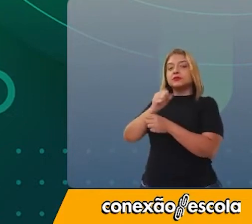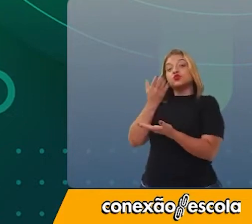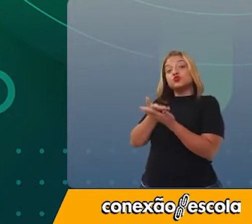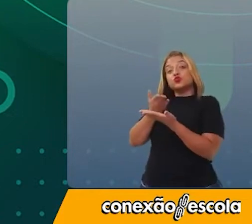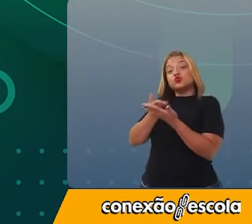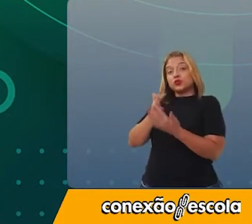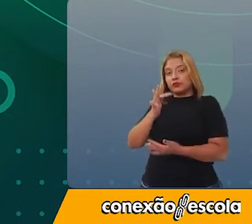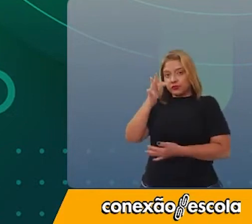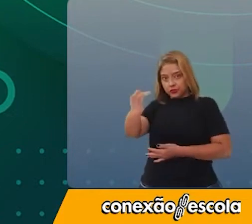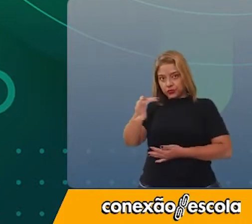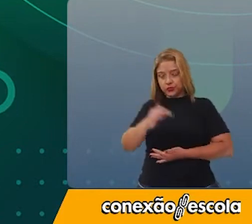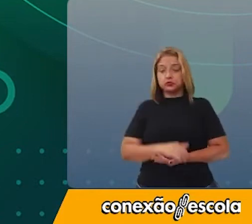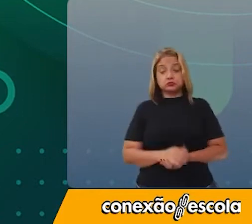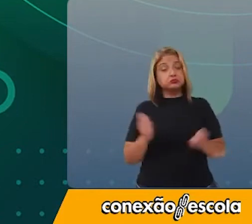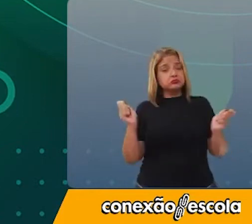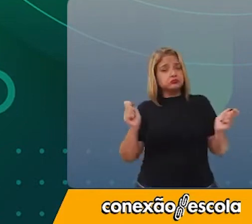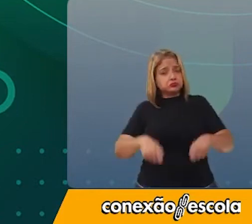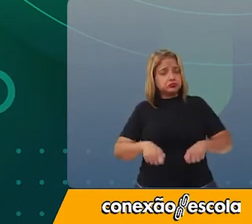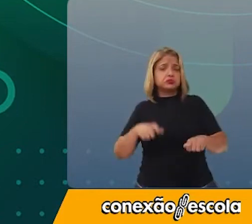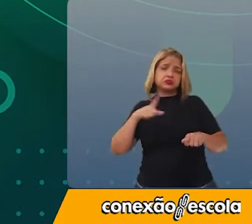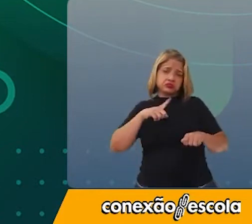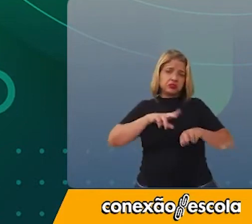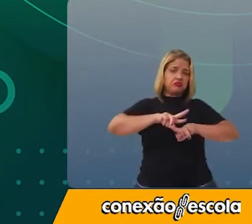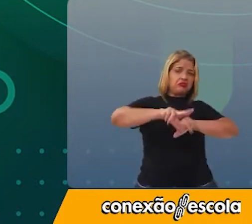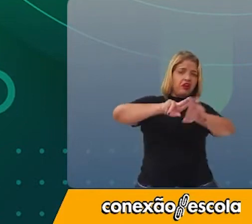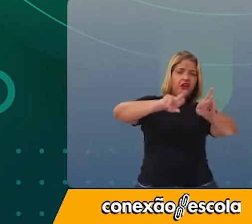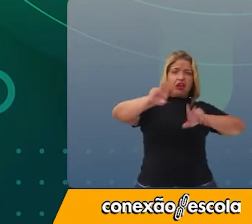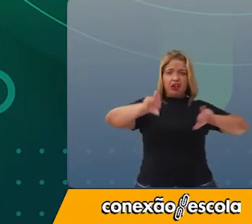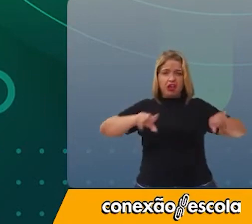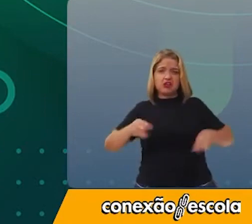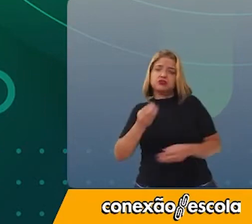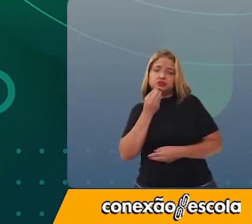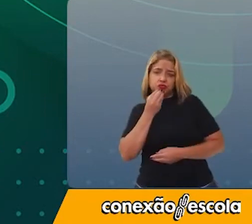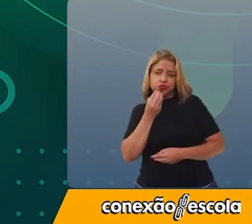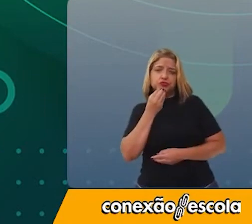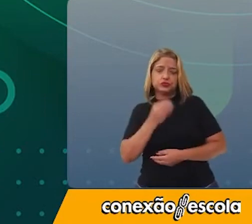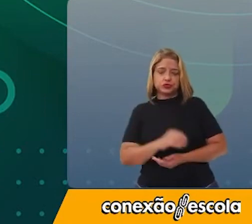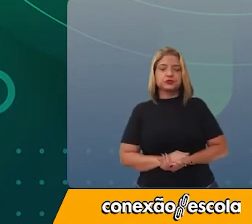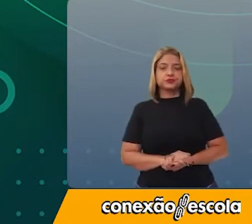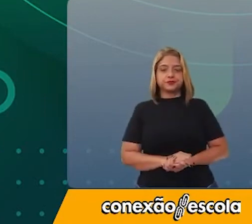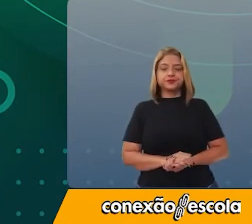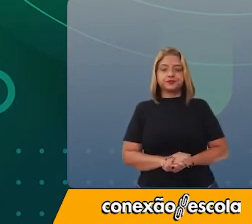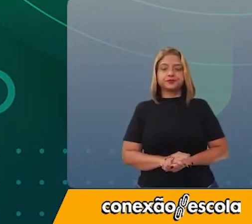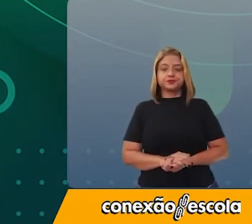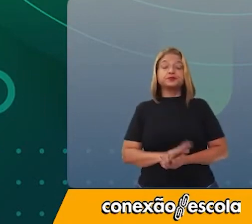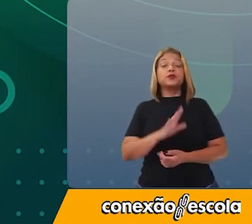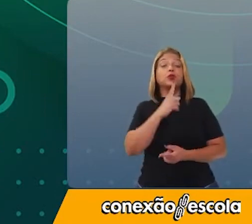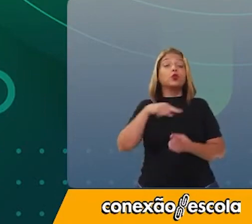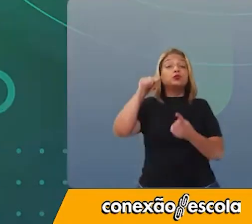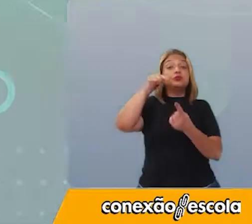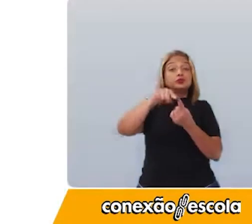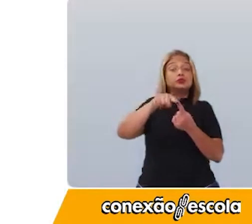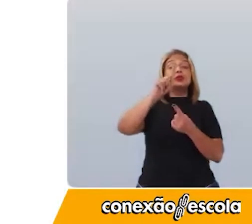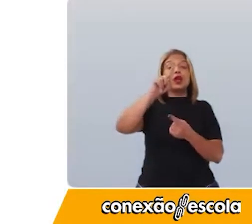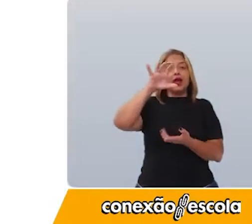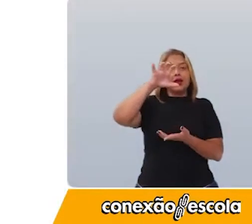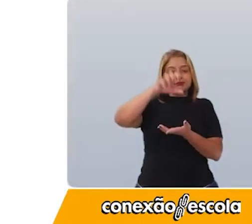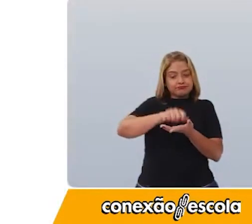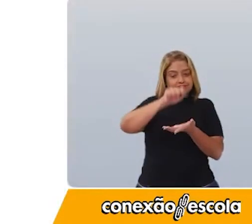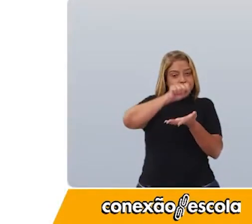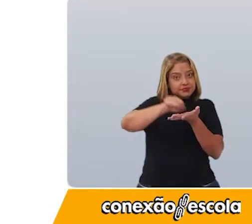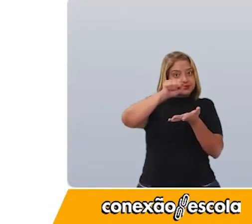possível. E mais outros motivos também. Bem, então, o objetivo da anotação